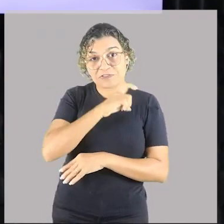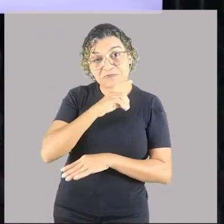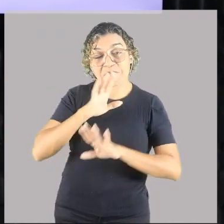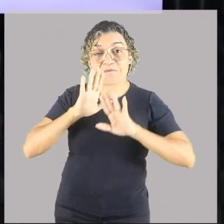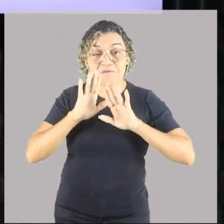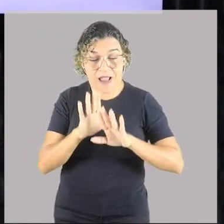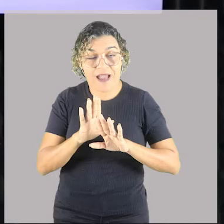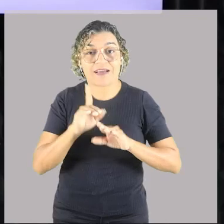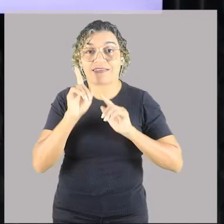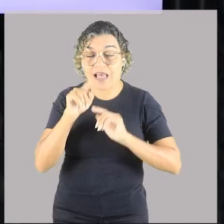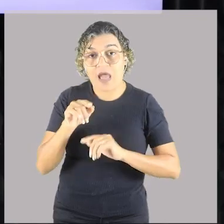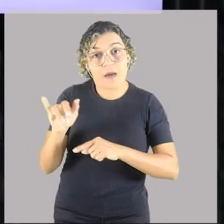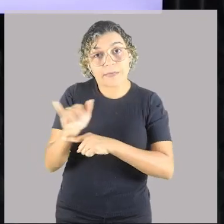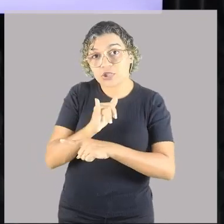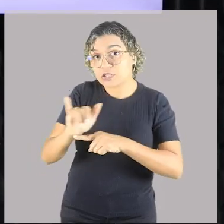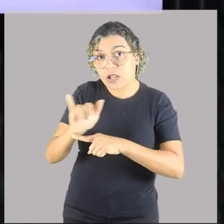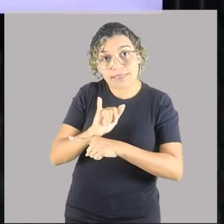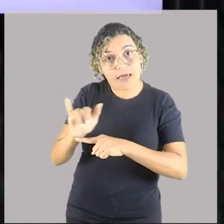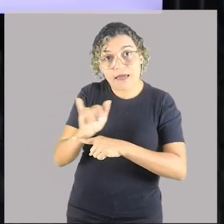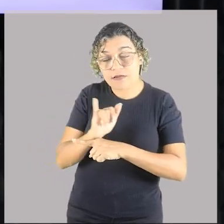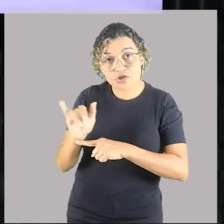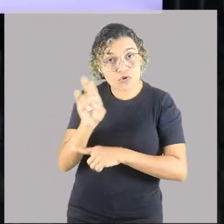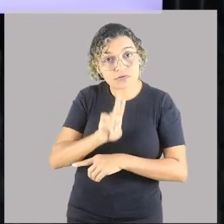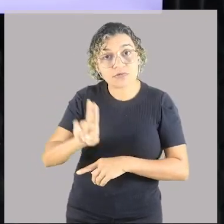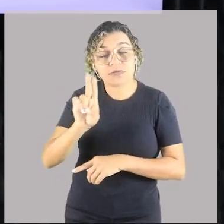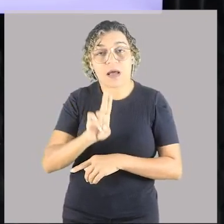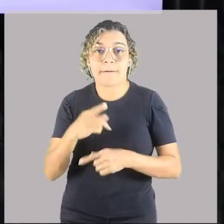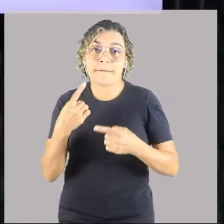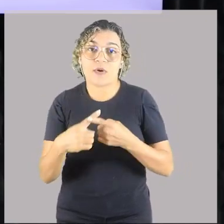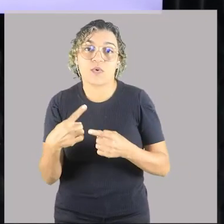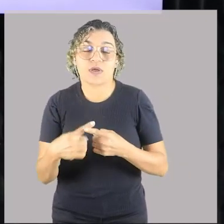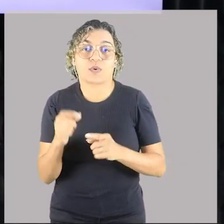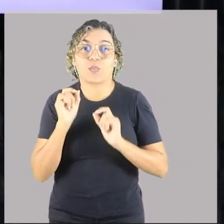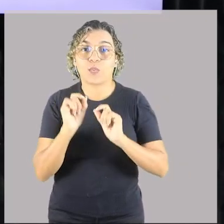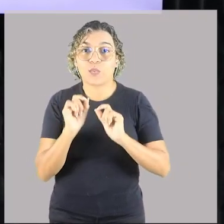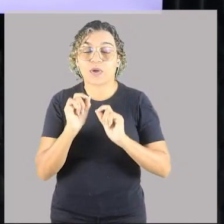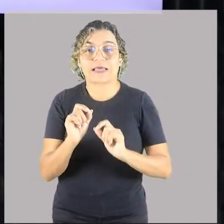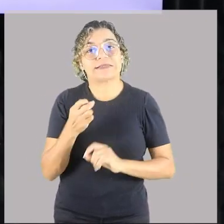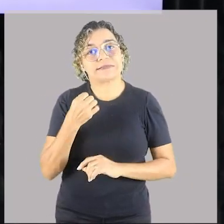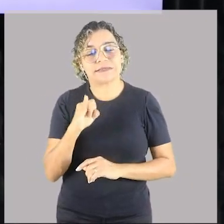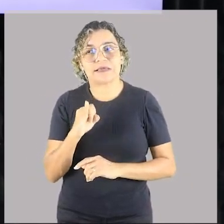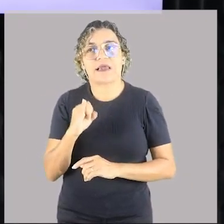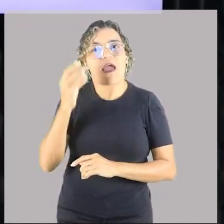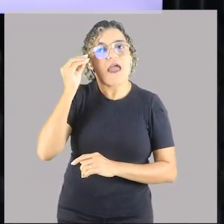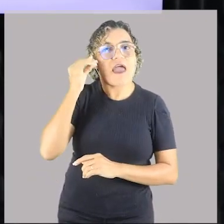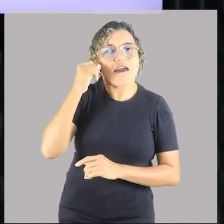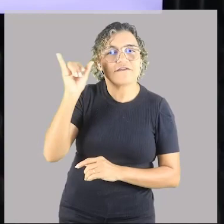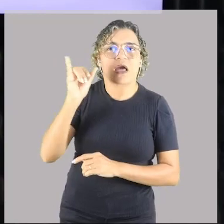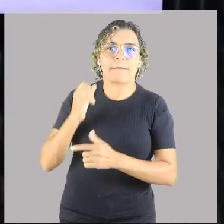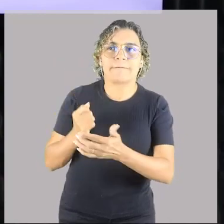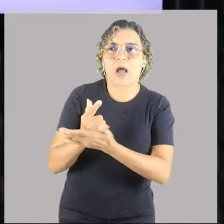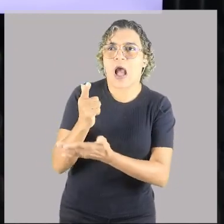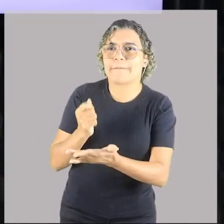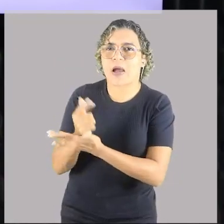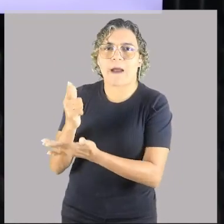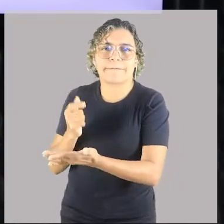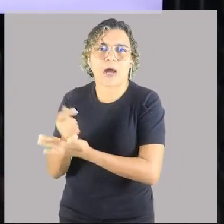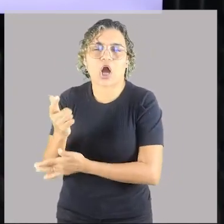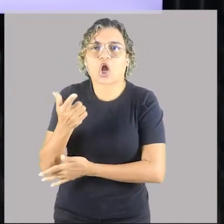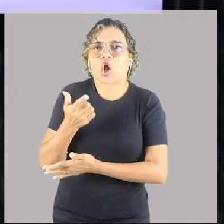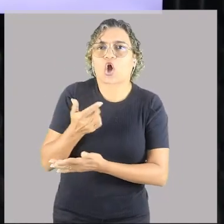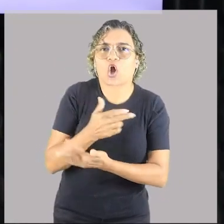Porém, é uma das estratégias. Porque à medida existe um consumo sem